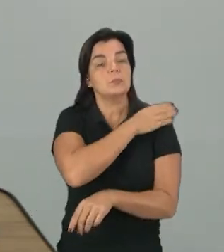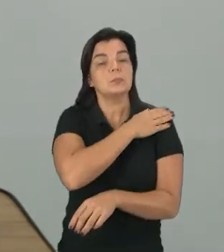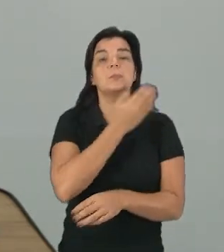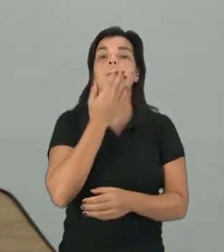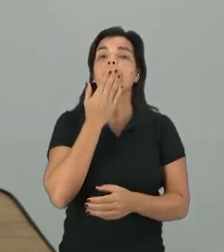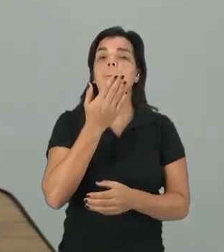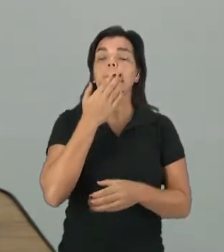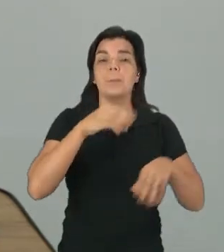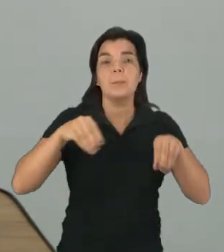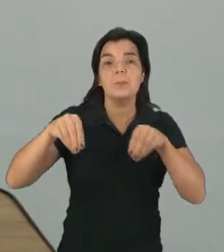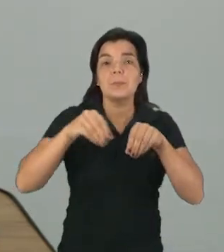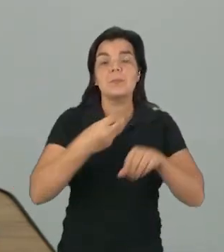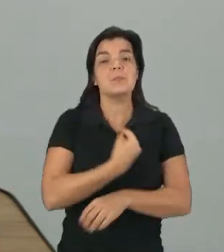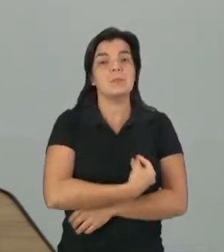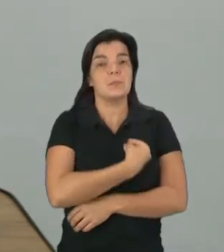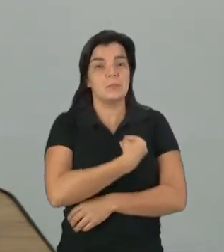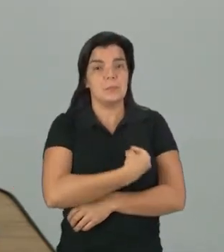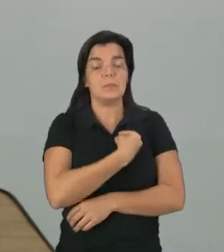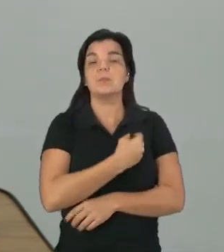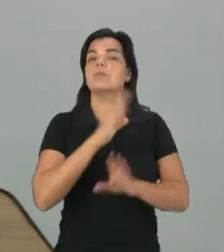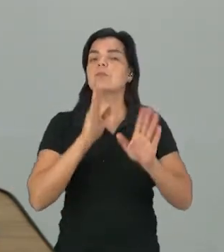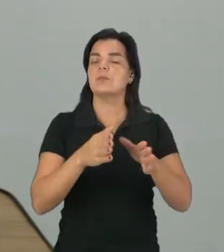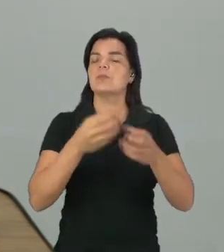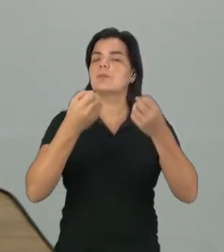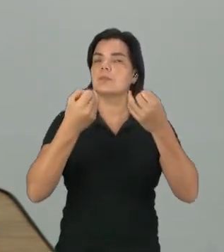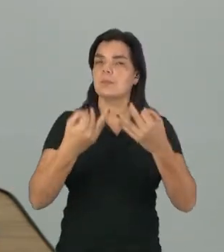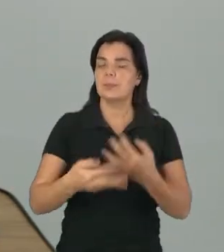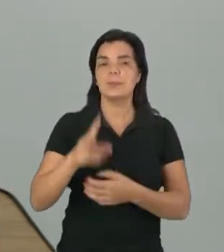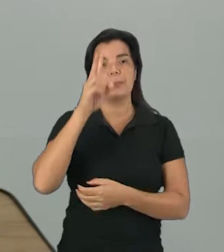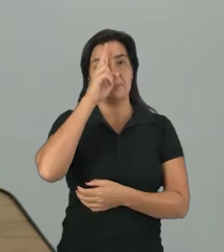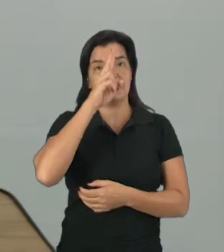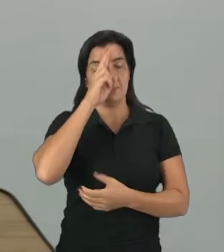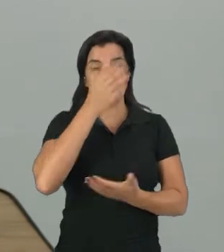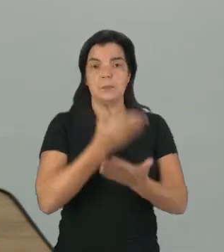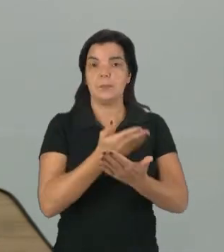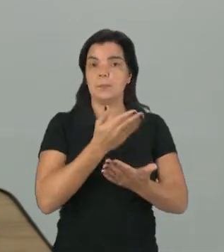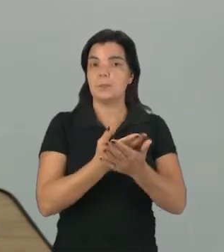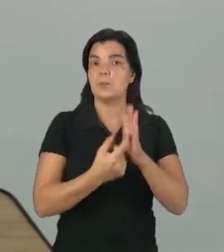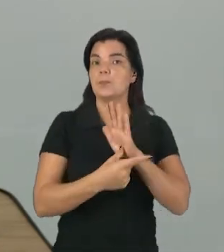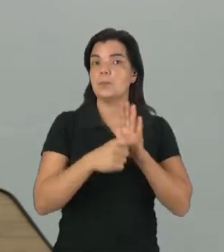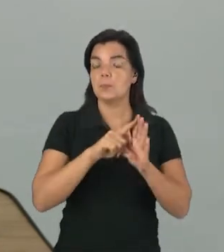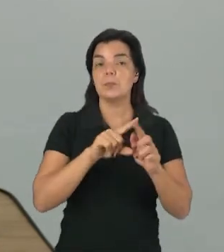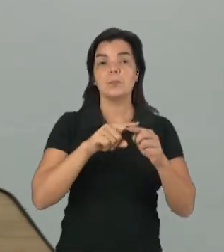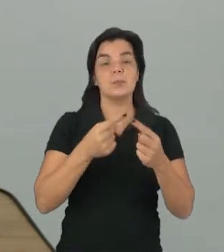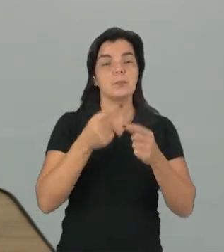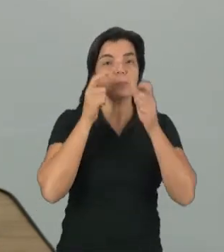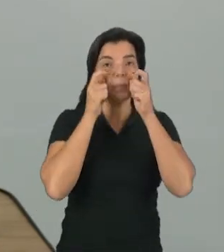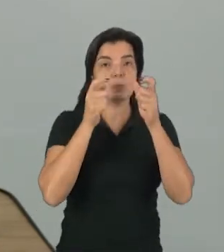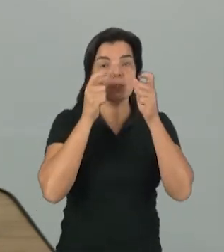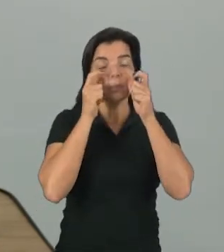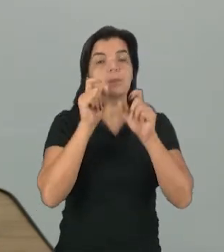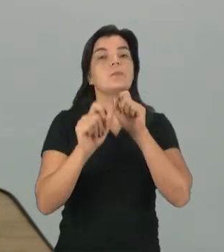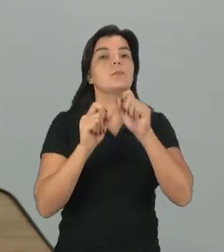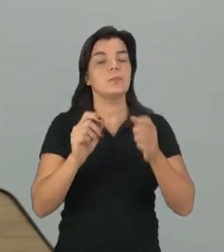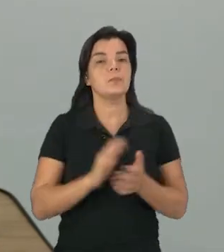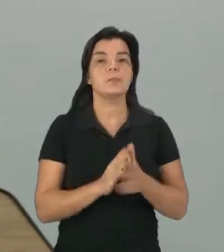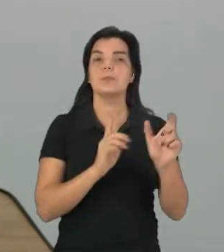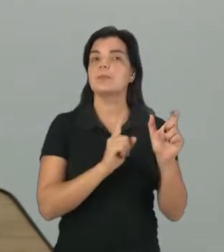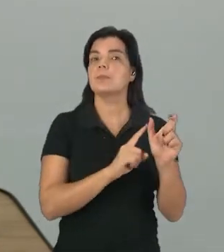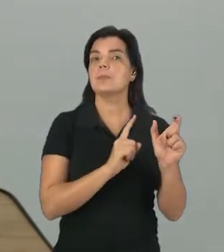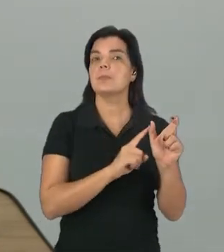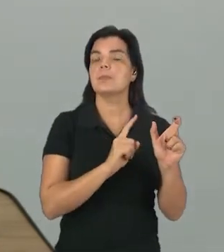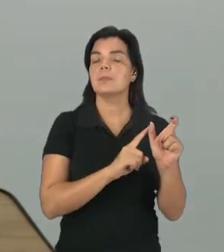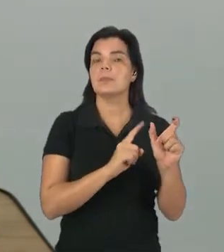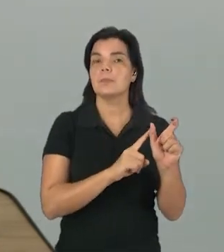enterrado vivo e toda aquela situação que nós já conversamos e já lemos nas aulas anteriores. Mas eu quero chamar a tua atenção aqui para uma